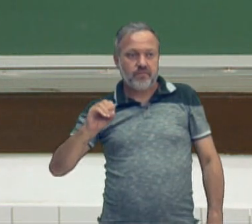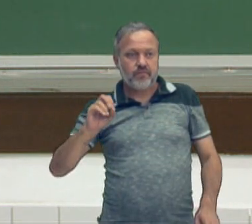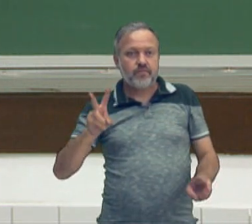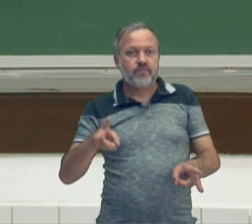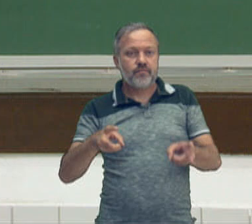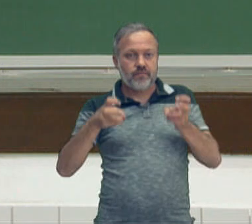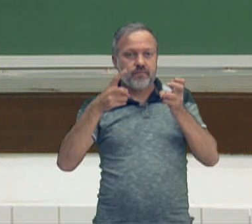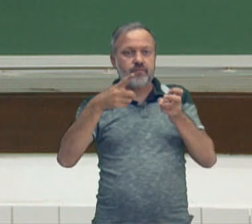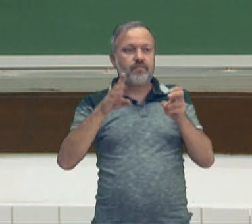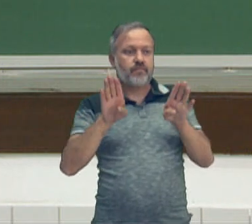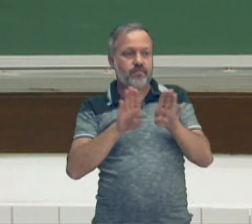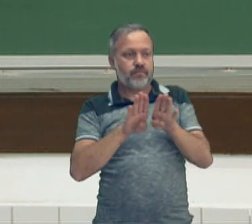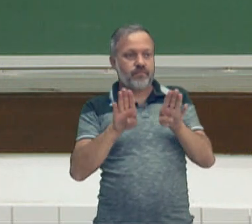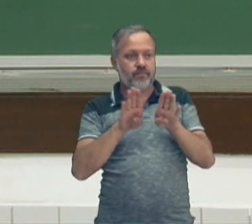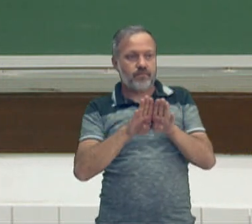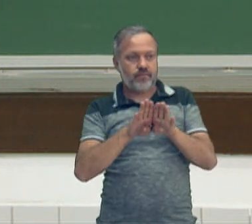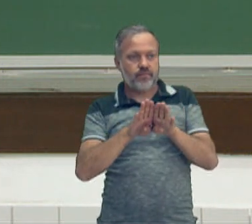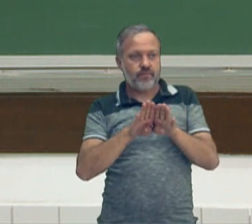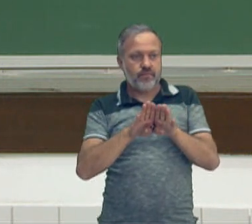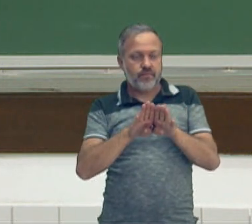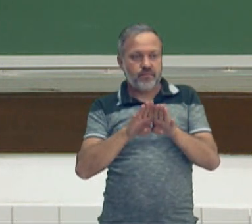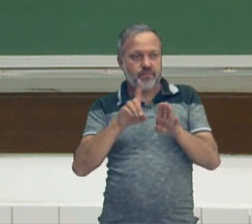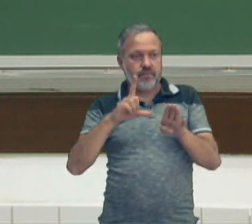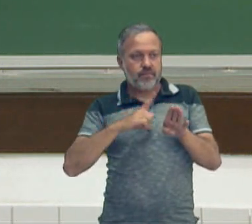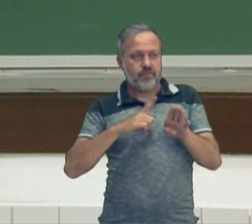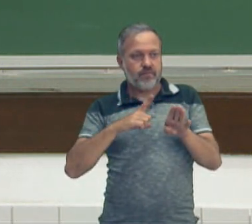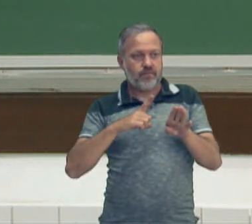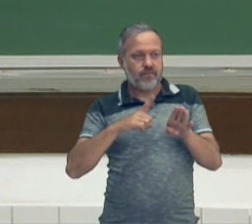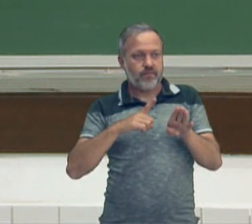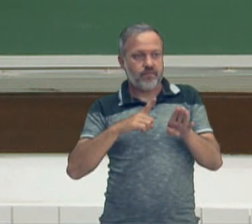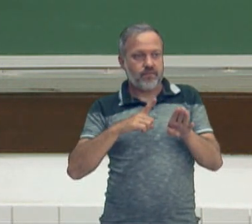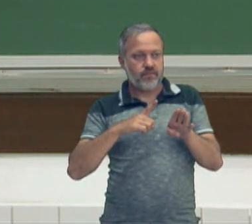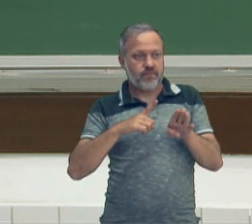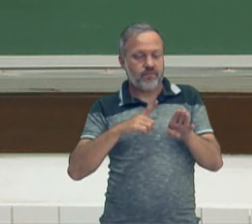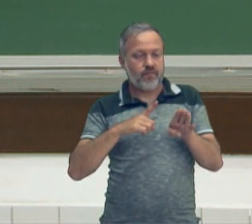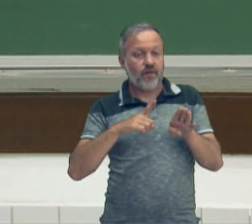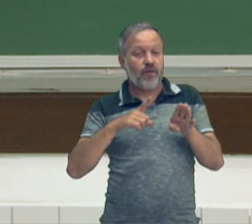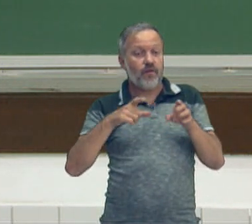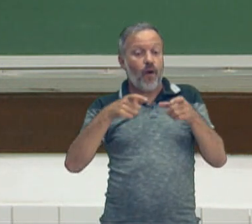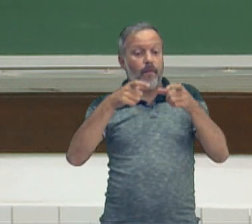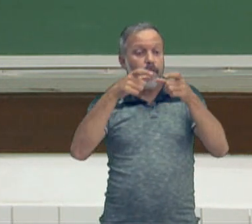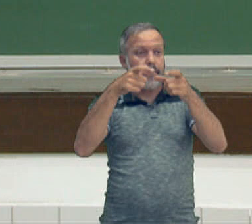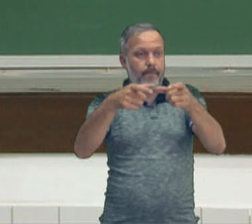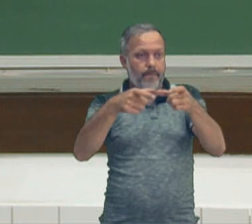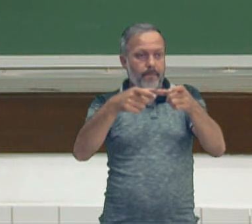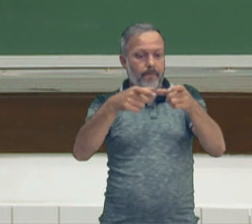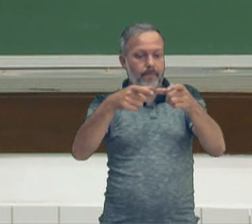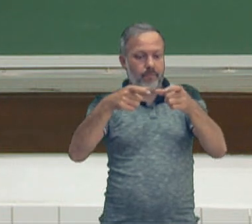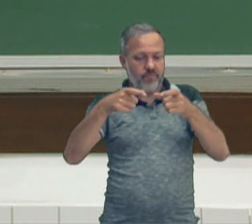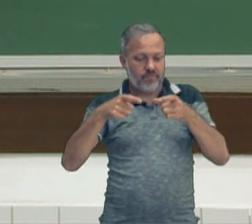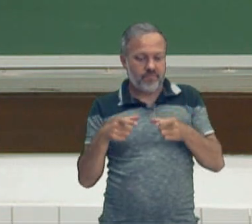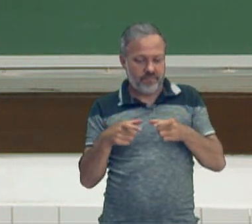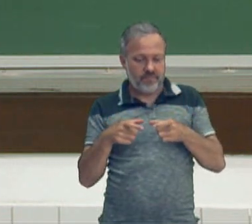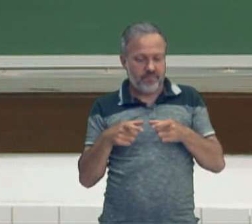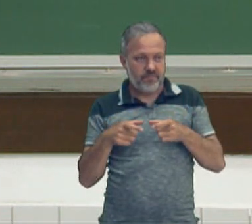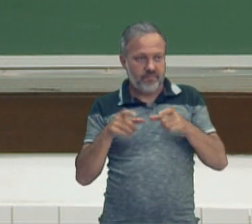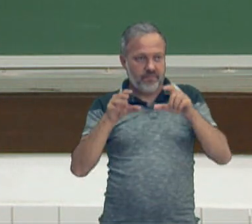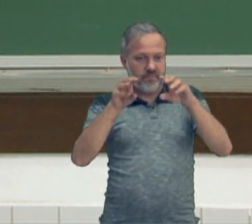bem legal. Você tem 2 blocões gigantes, está aqui o primeiro bloco, está aqui o segundo bloco,